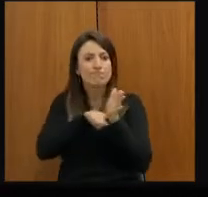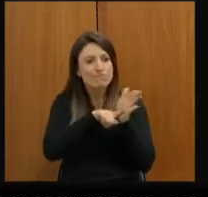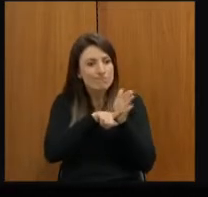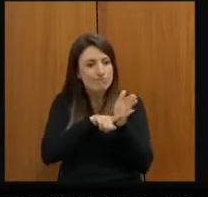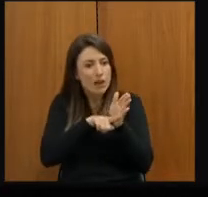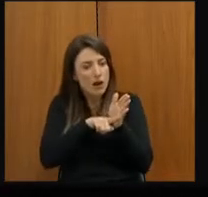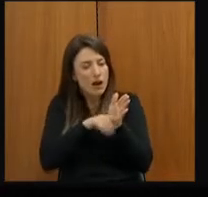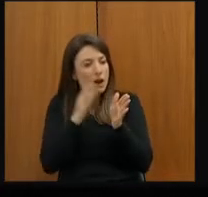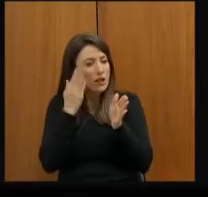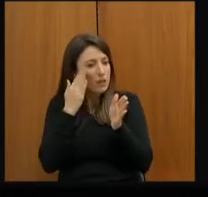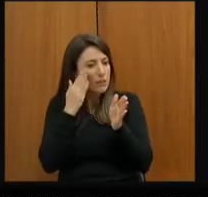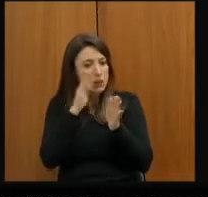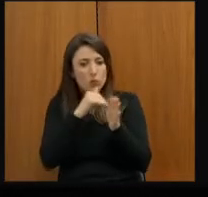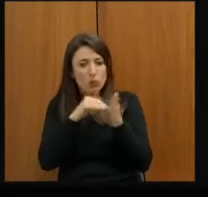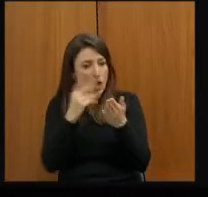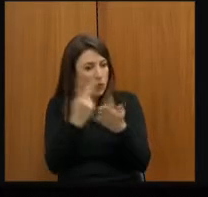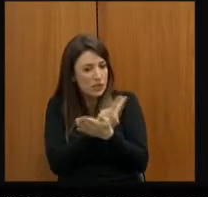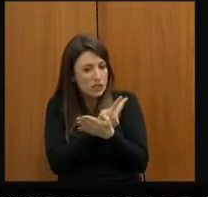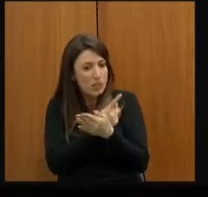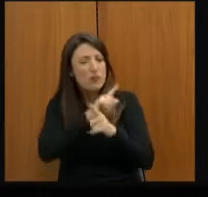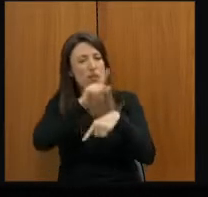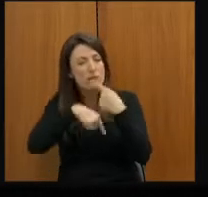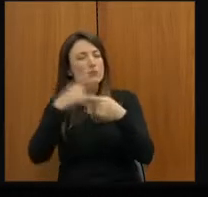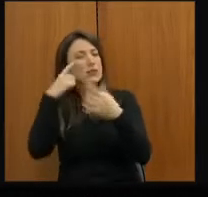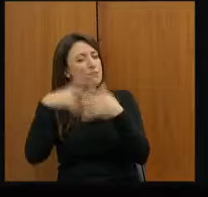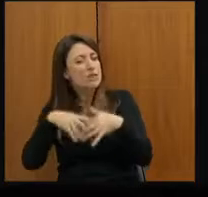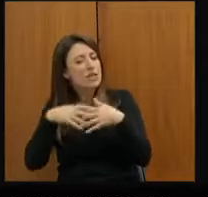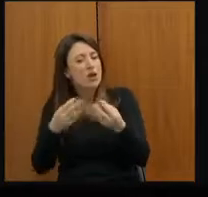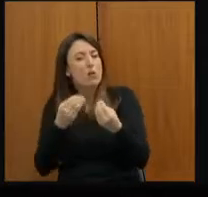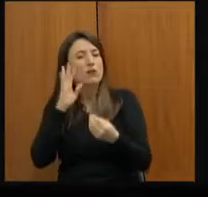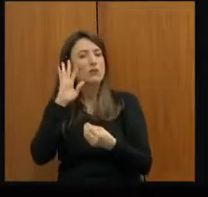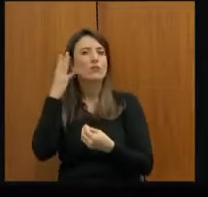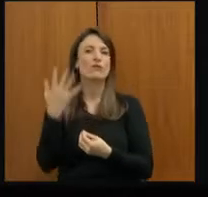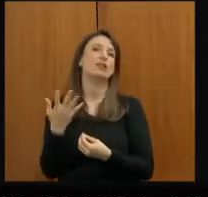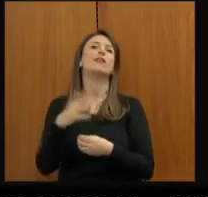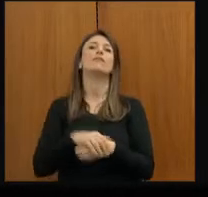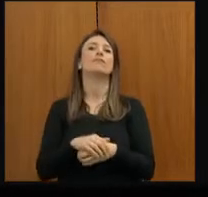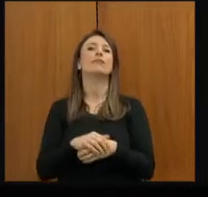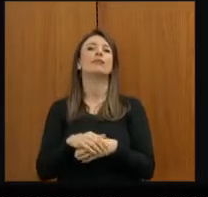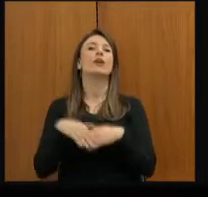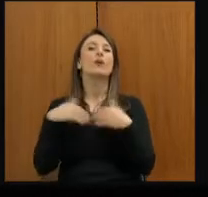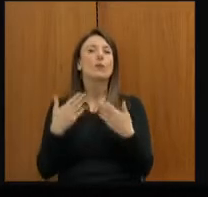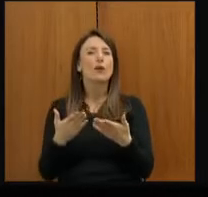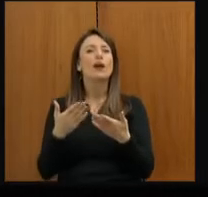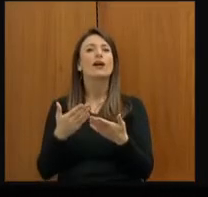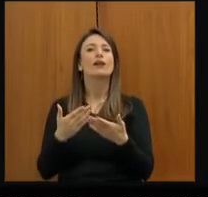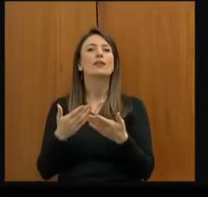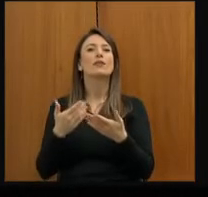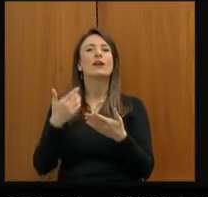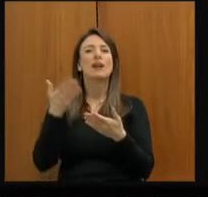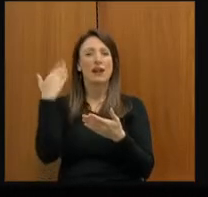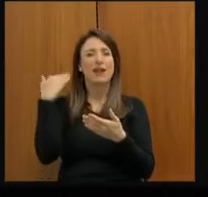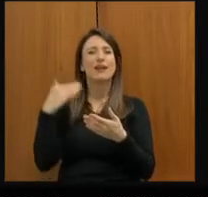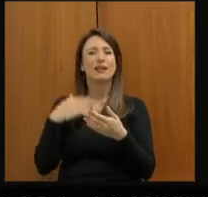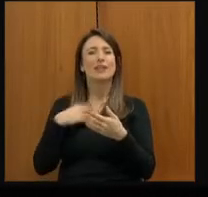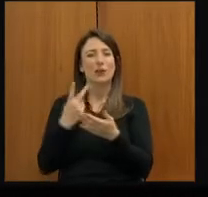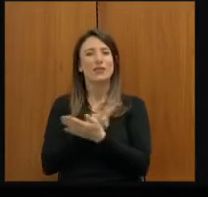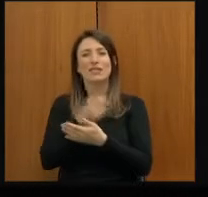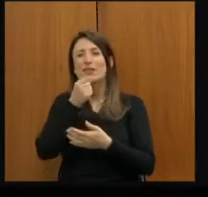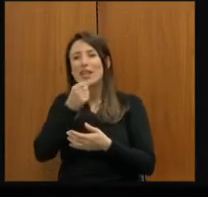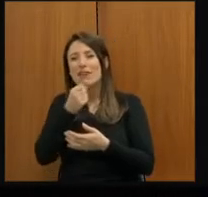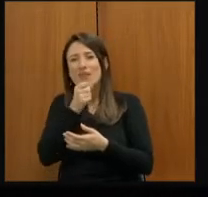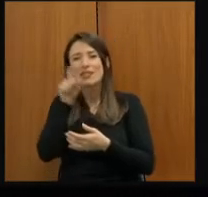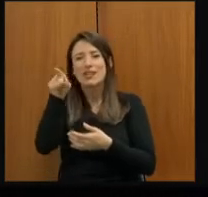solução eu acho que a sala dela quando tiver oportunidade dessa entrevista foi